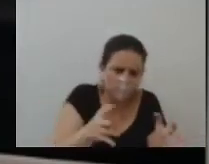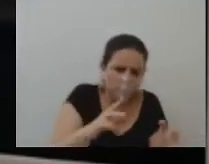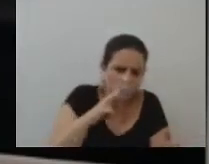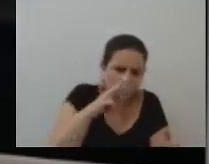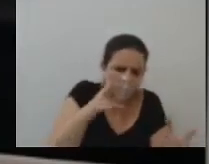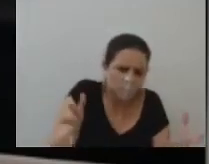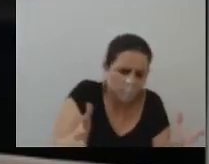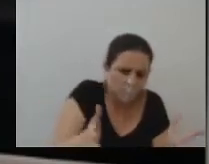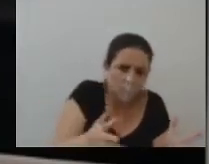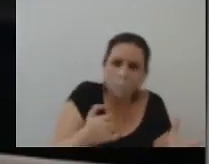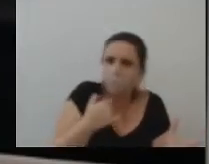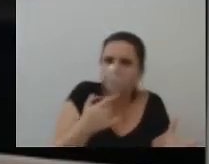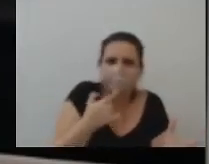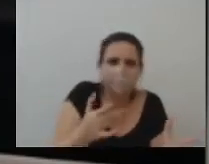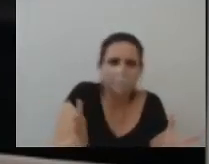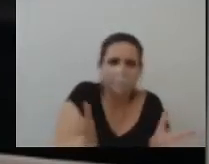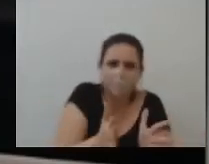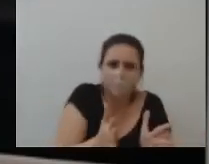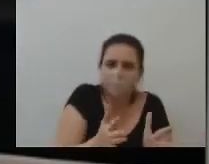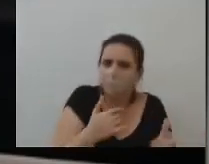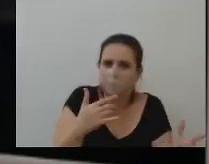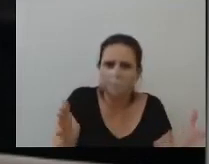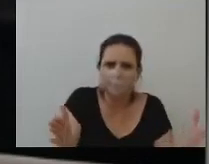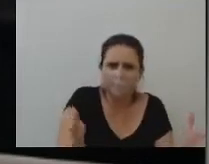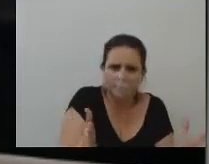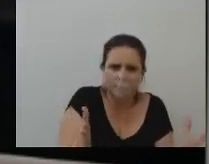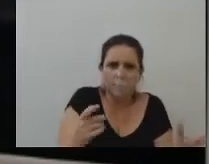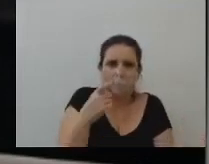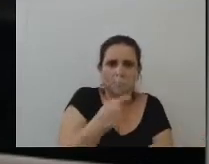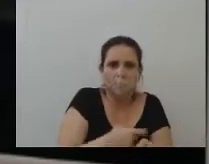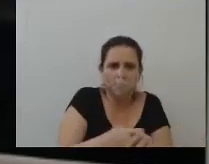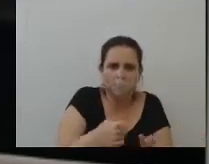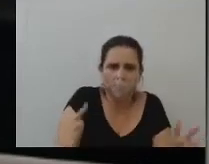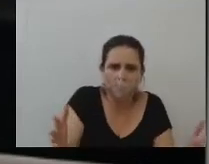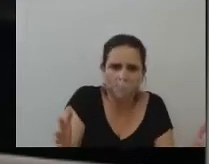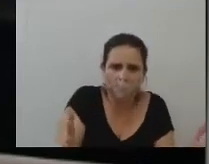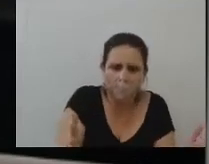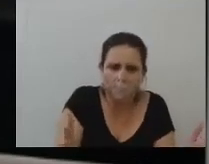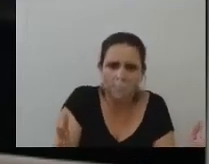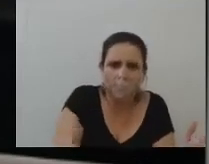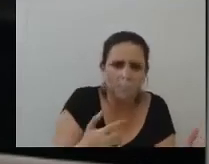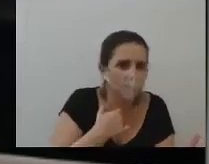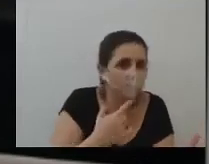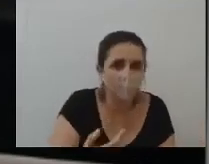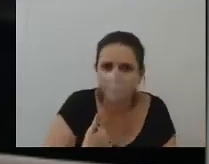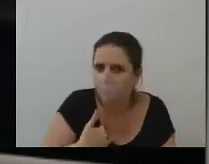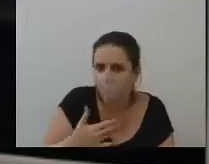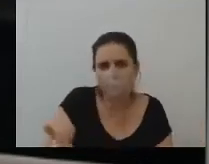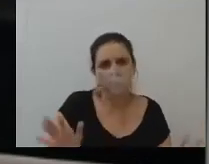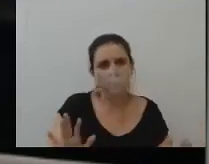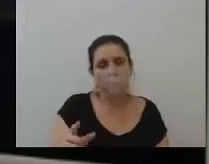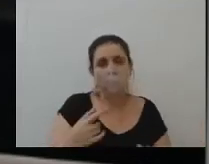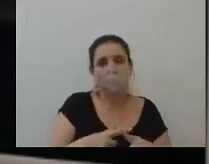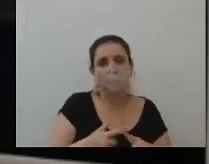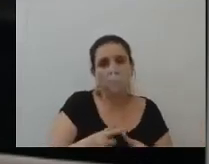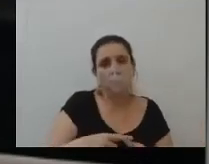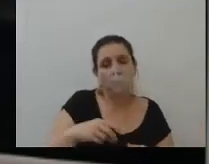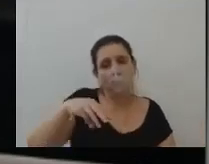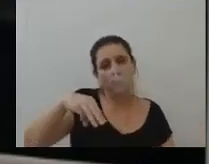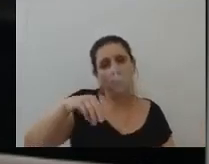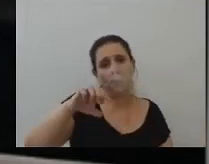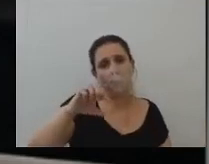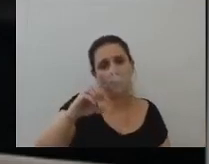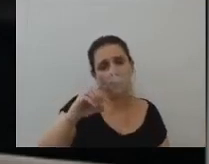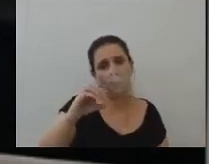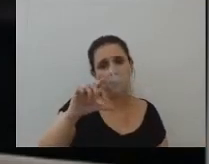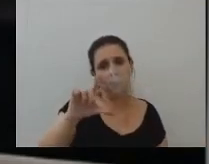consigo diminuir o tamanho dessa barra. A não ser que fosse uma força descomunal. Porque as moléculas têm uma certa posição em